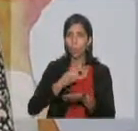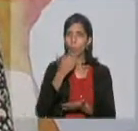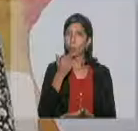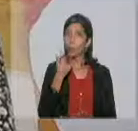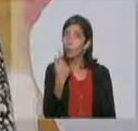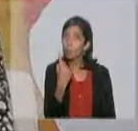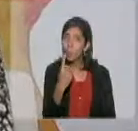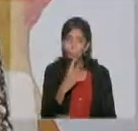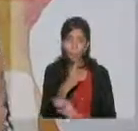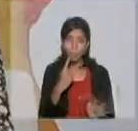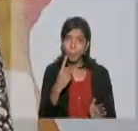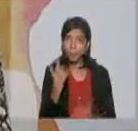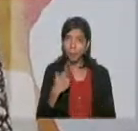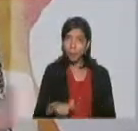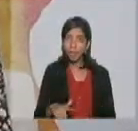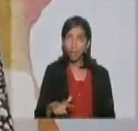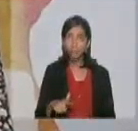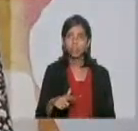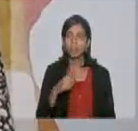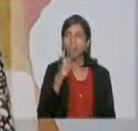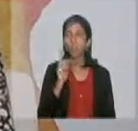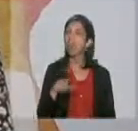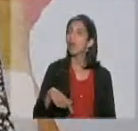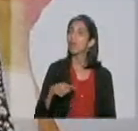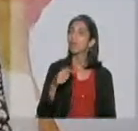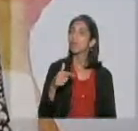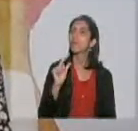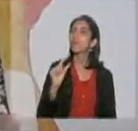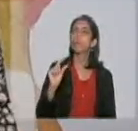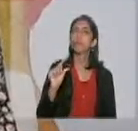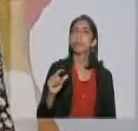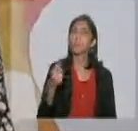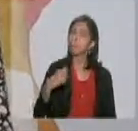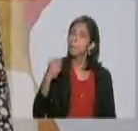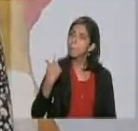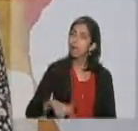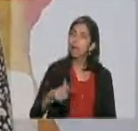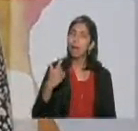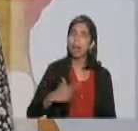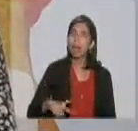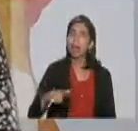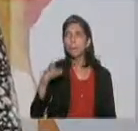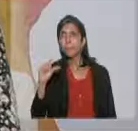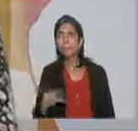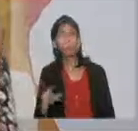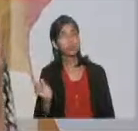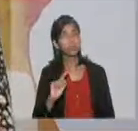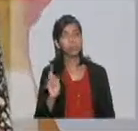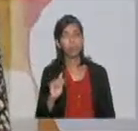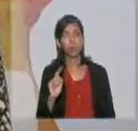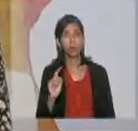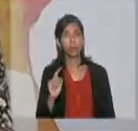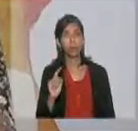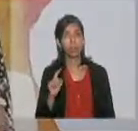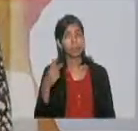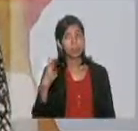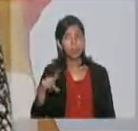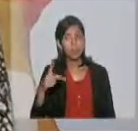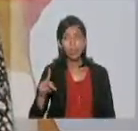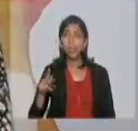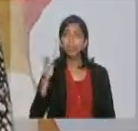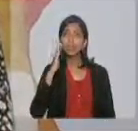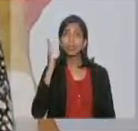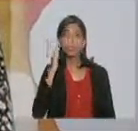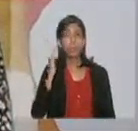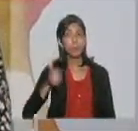não quer mais, não cabe a gente dizer que aquilo foi muito pouco, que ela precisa de mais ou de menos, porque ela é a melhor